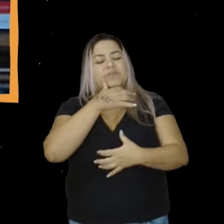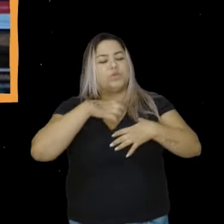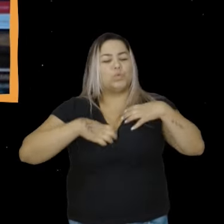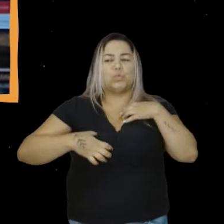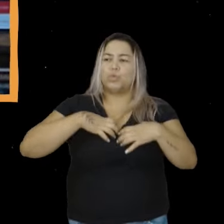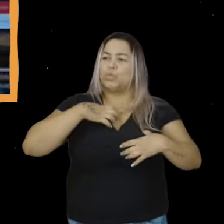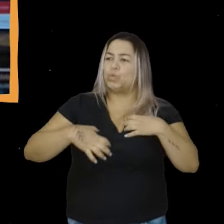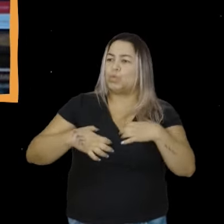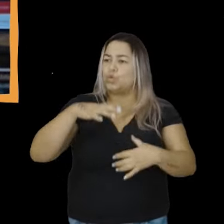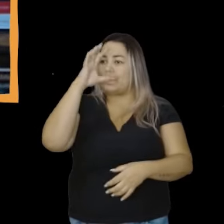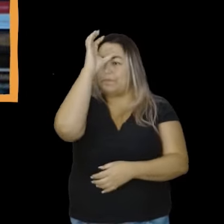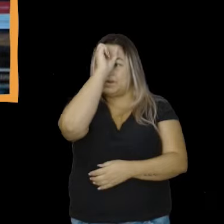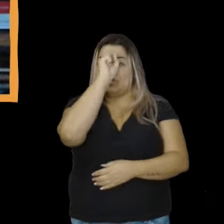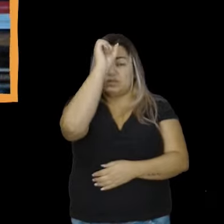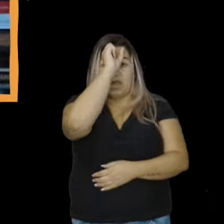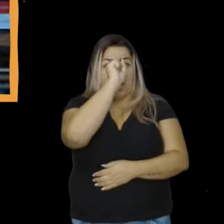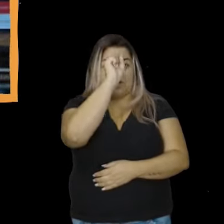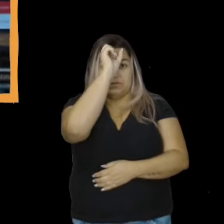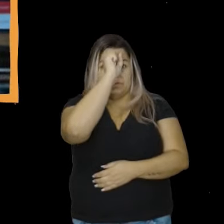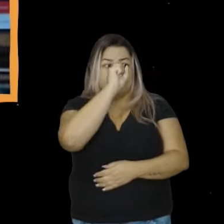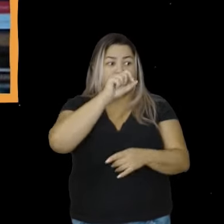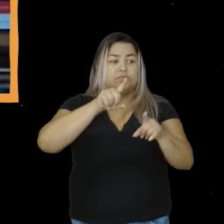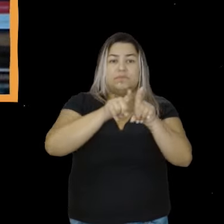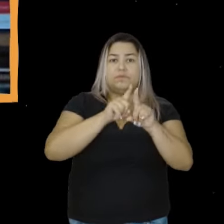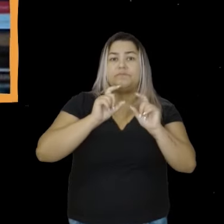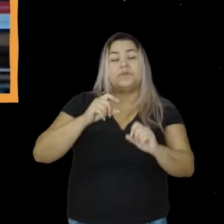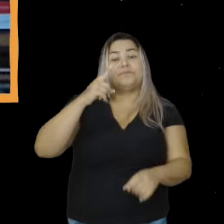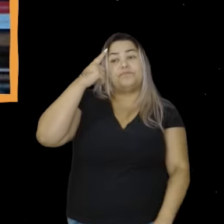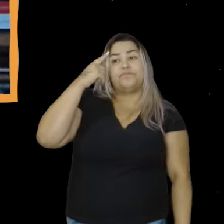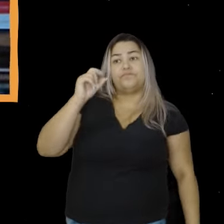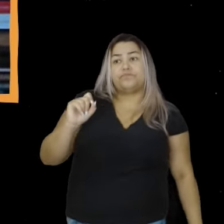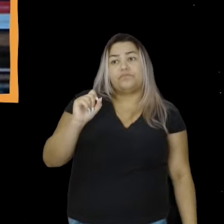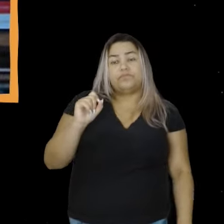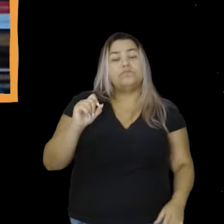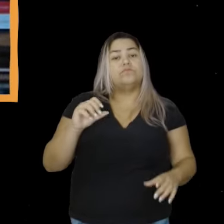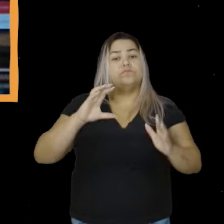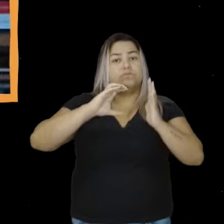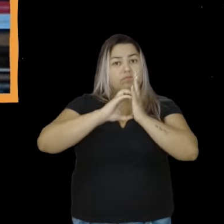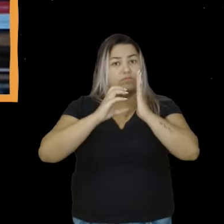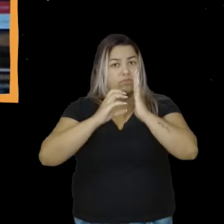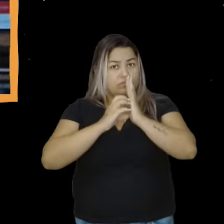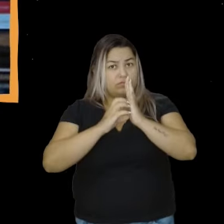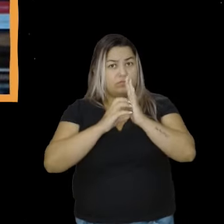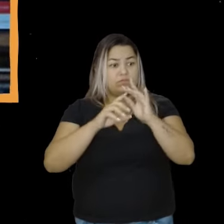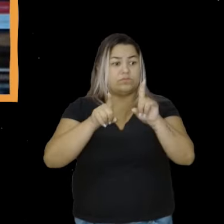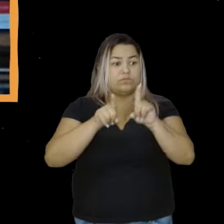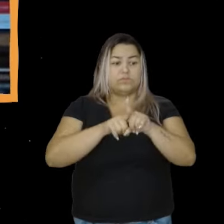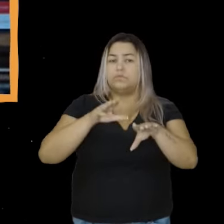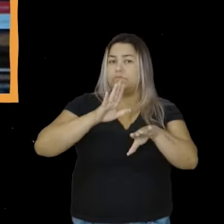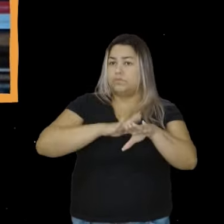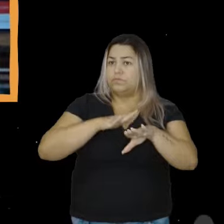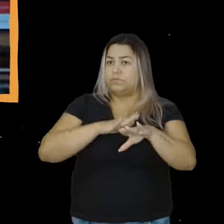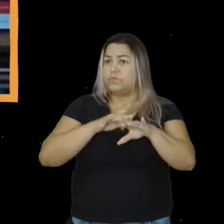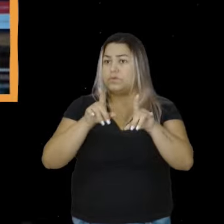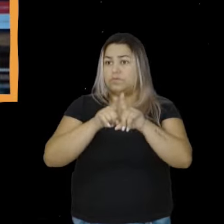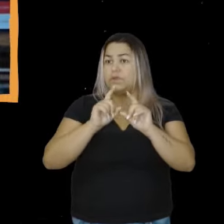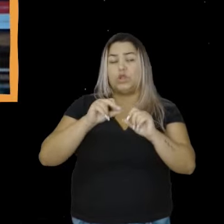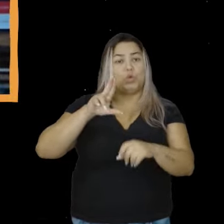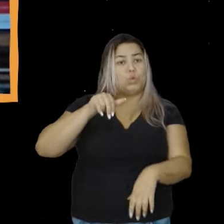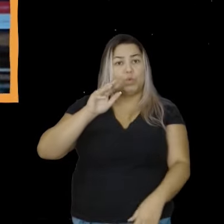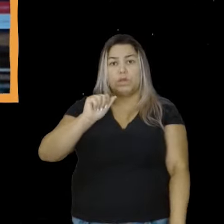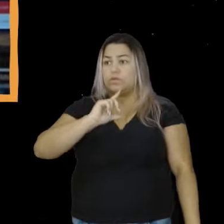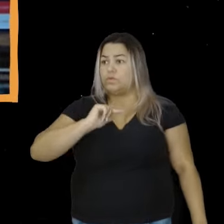muitas lições. Mas fica principalmente a ideia de que o Partido dos Trabalhadores é para dar vez e voz àqueles que nunca